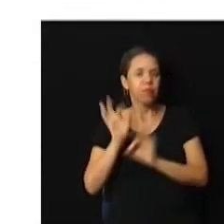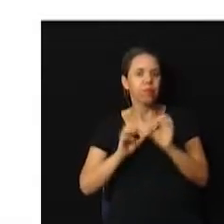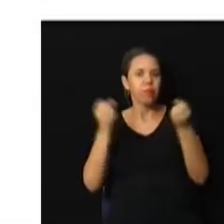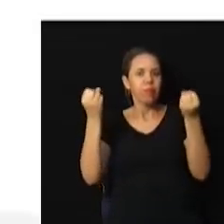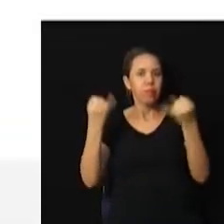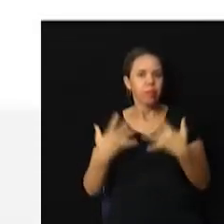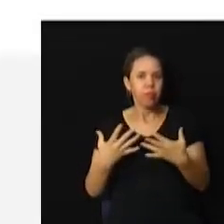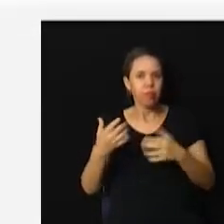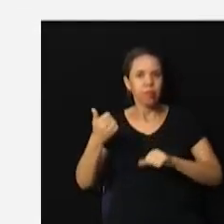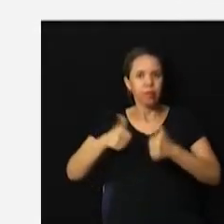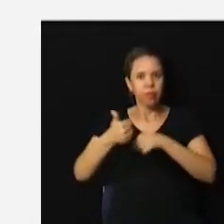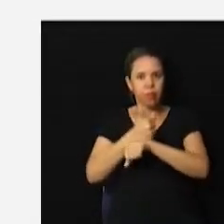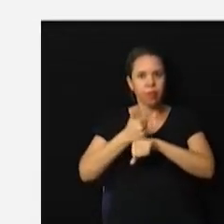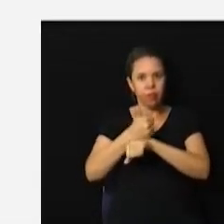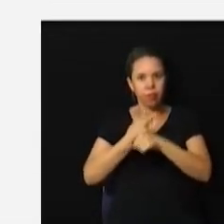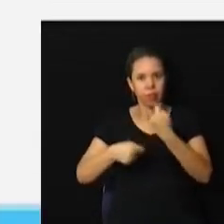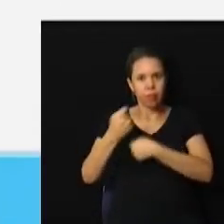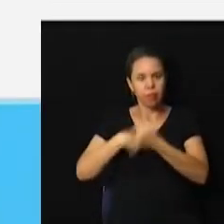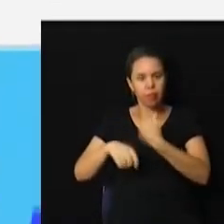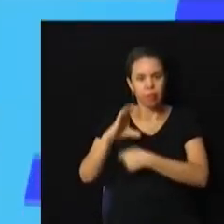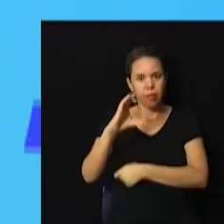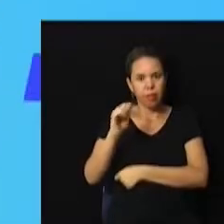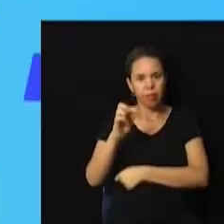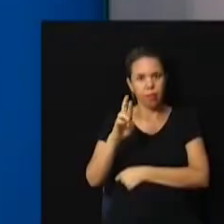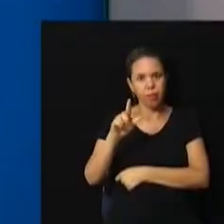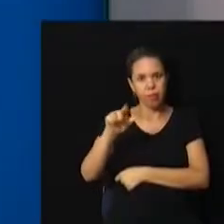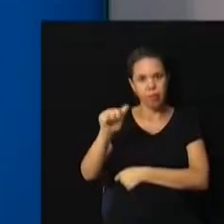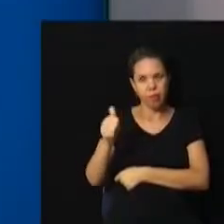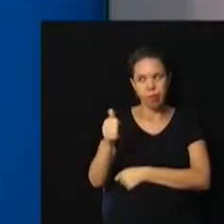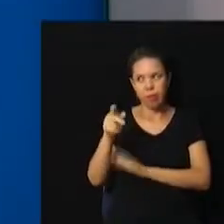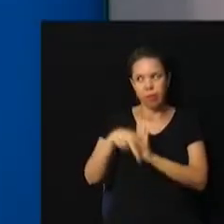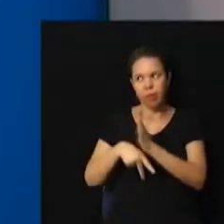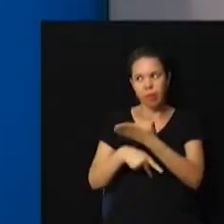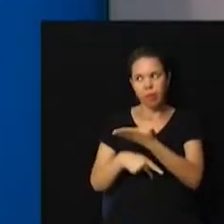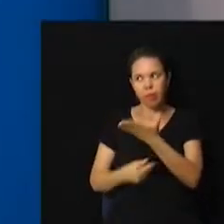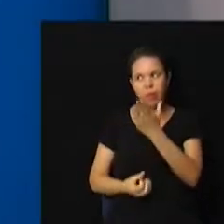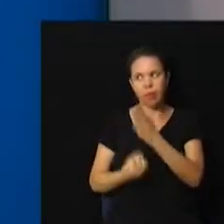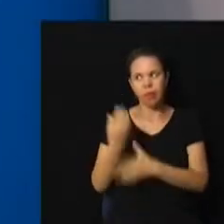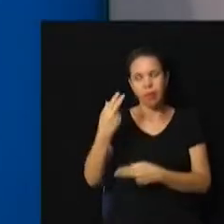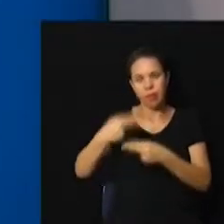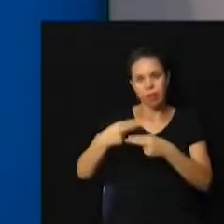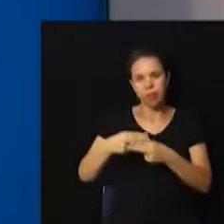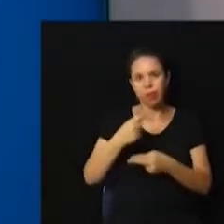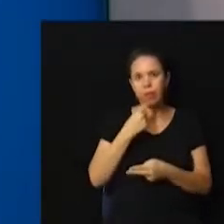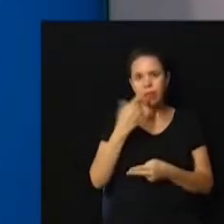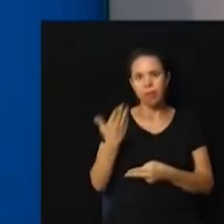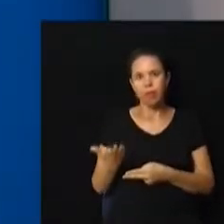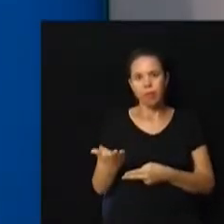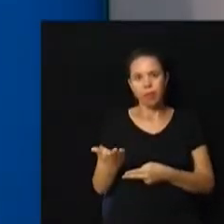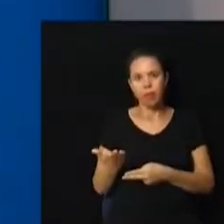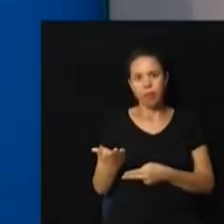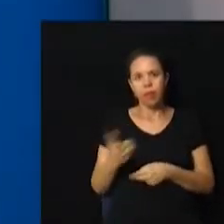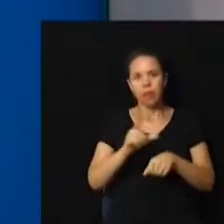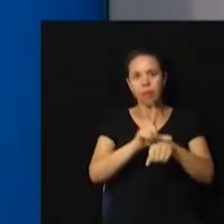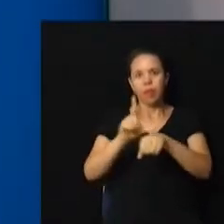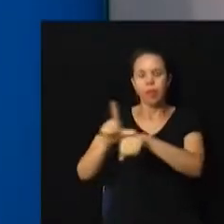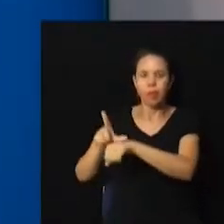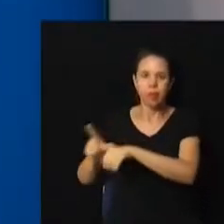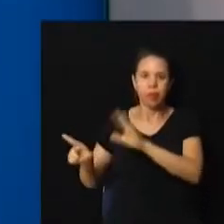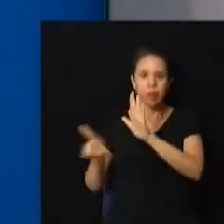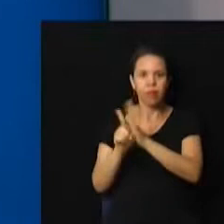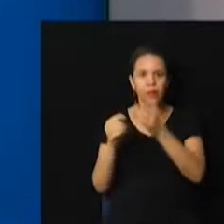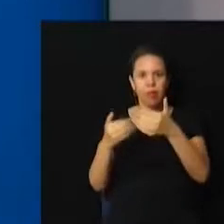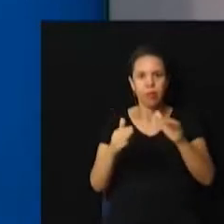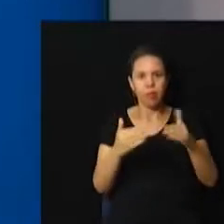conforme explica a analista de negócios Carla Kozer. Esse projeto ele nasce aqui no Sebrae Campinas, direcionado a comerciantes,